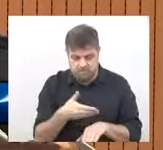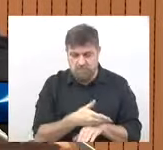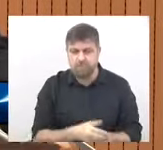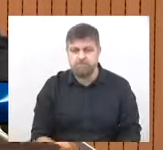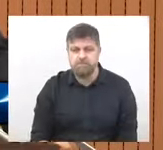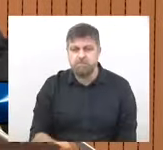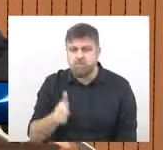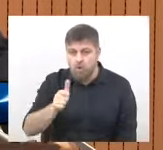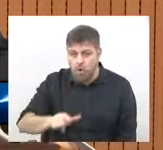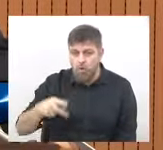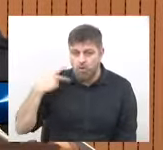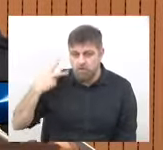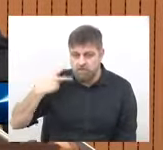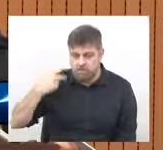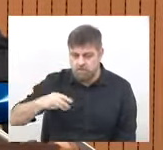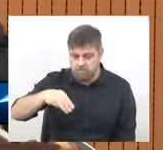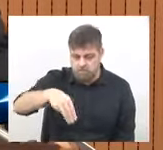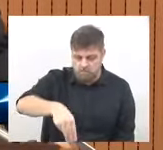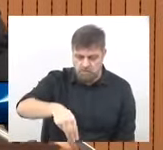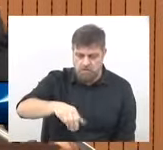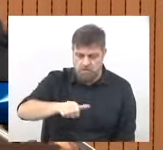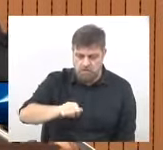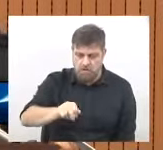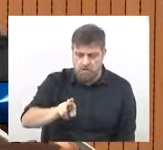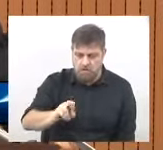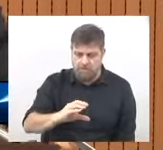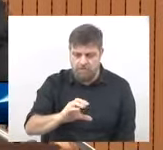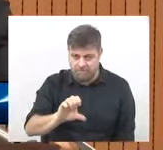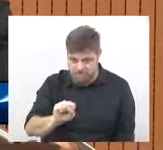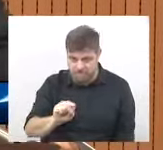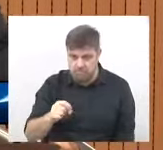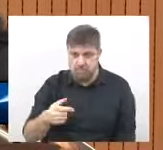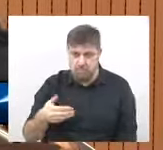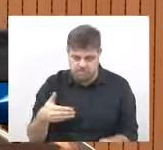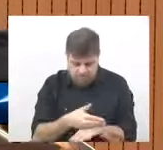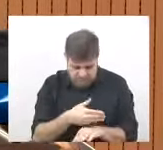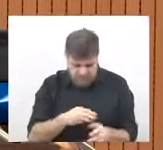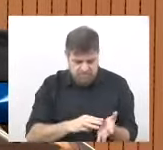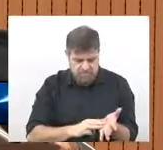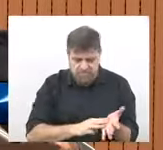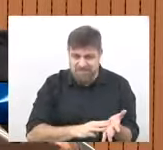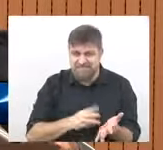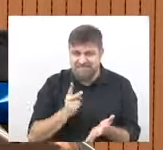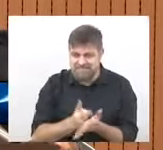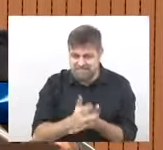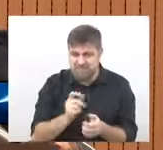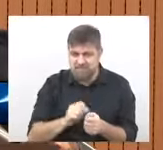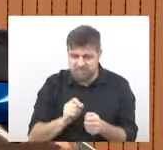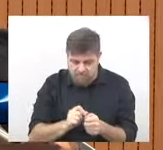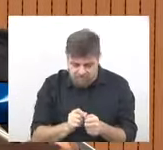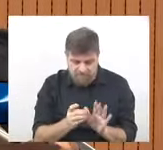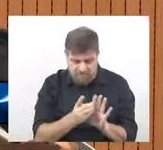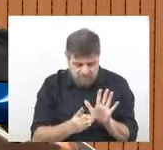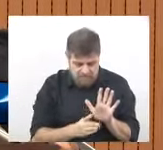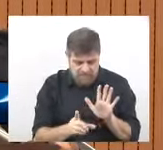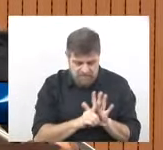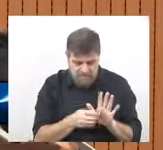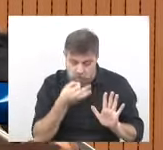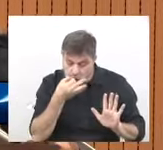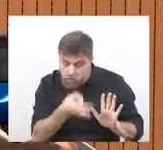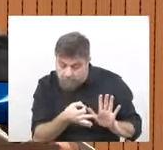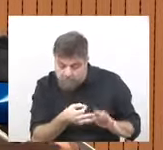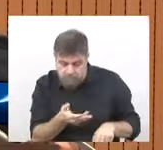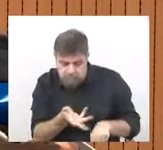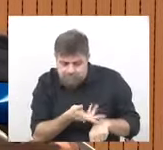vereador Dr. Marcos Bernardelli, membro da comissão, que sempre deu celeridade também